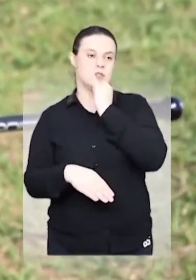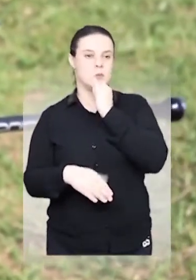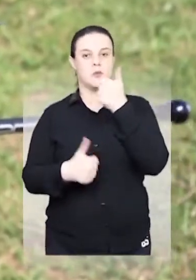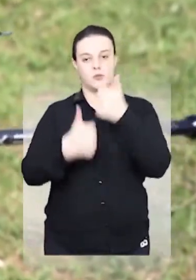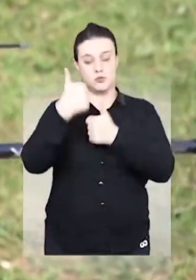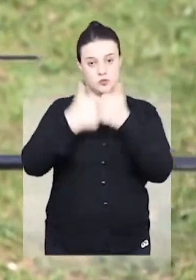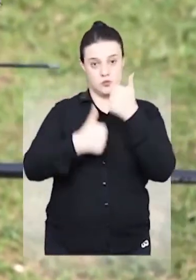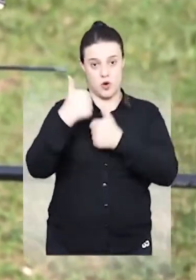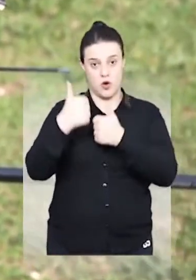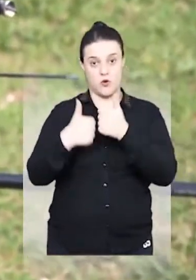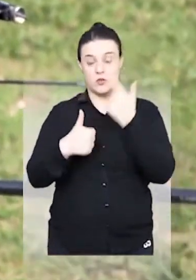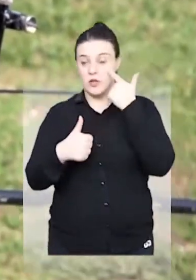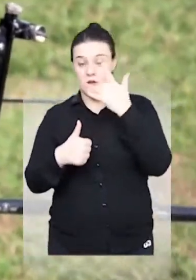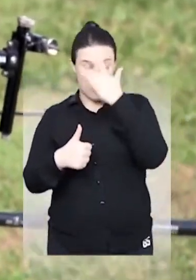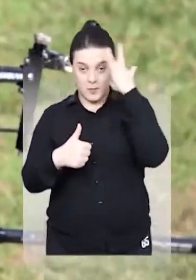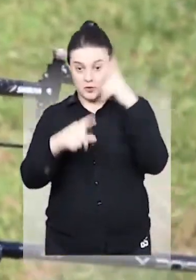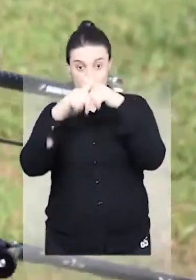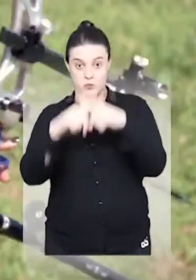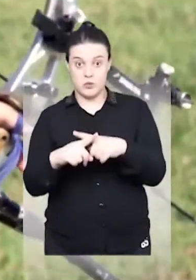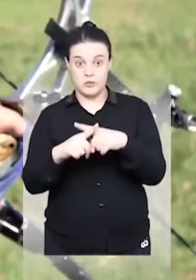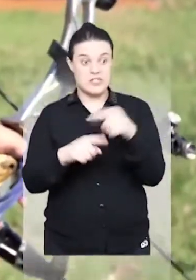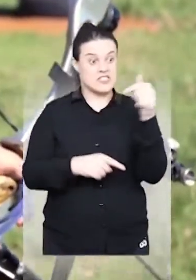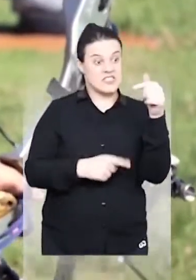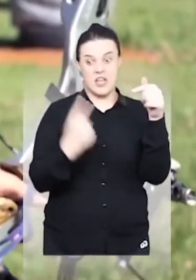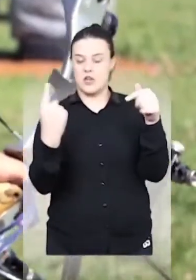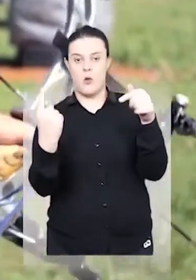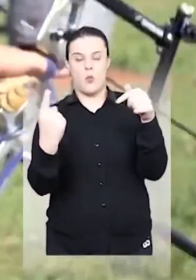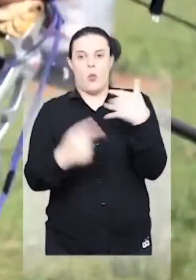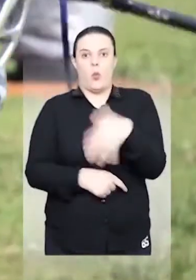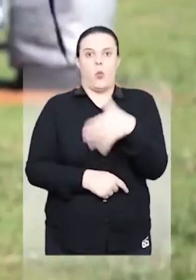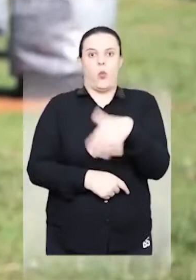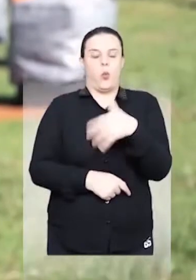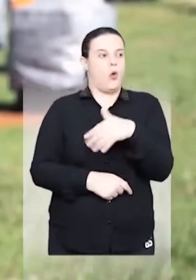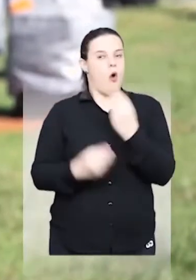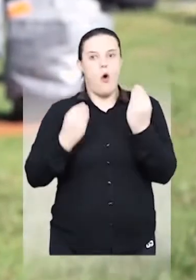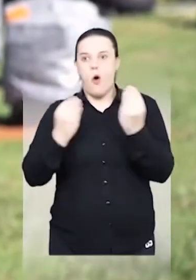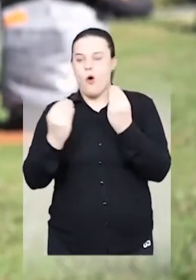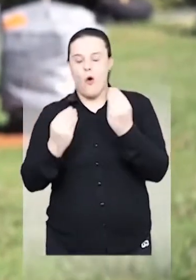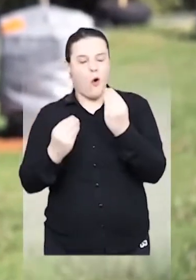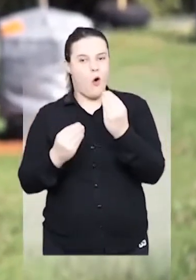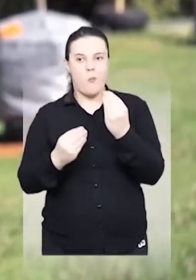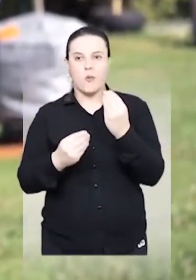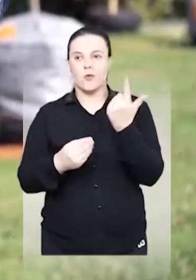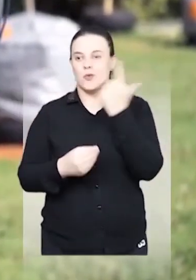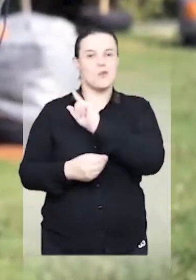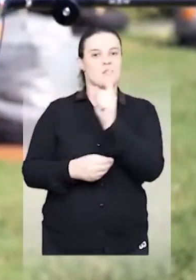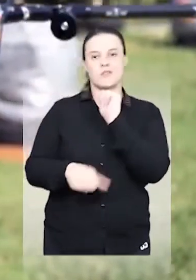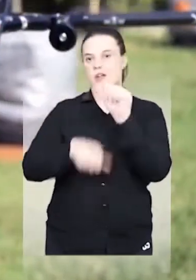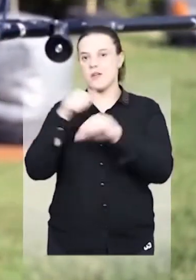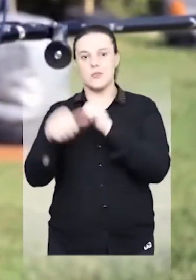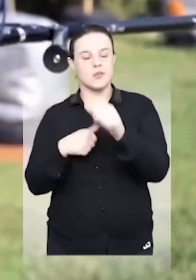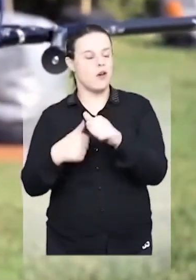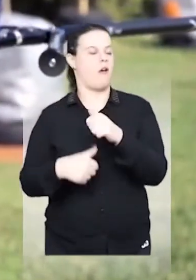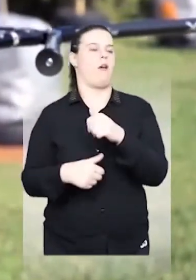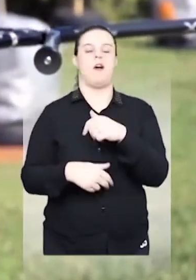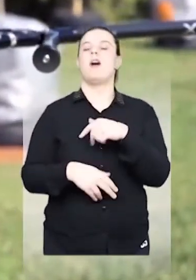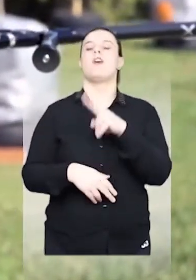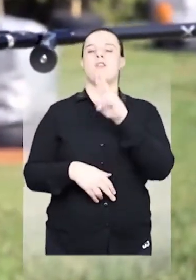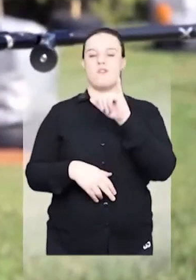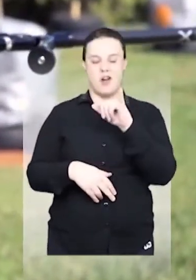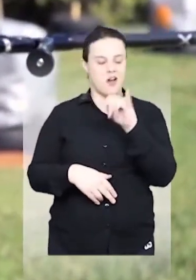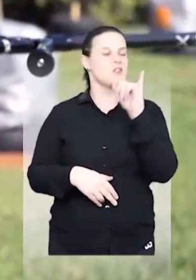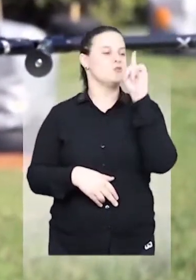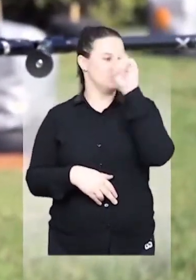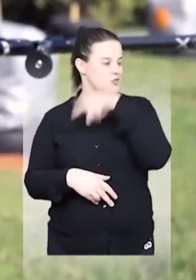como futebol, você vê uma goleada, um 7-1, e você pensa, não tem como fugir disso, infelizmente vai ficar